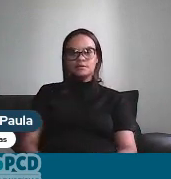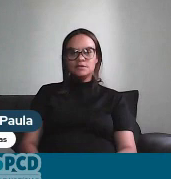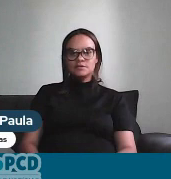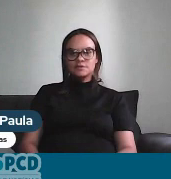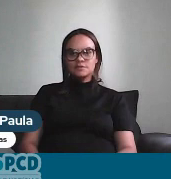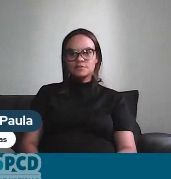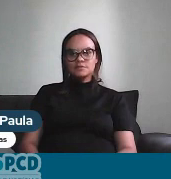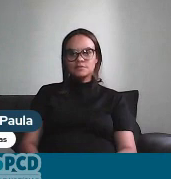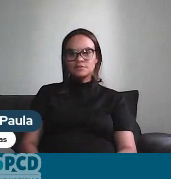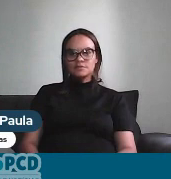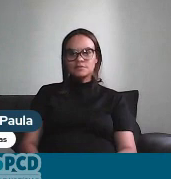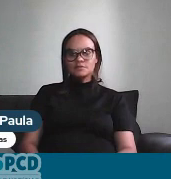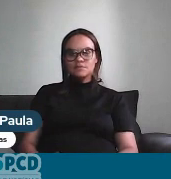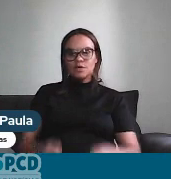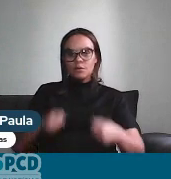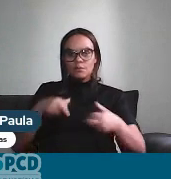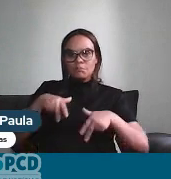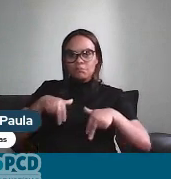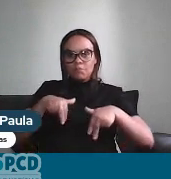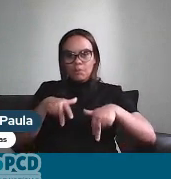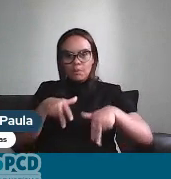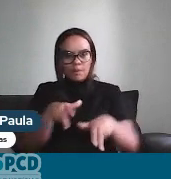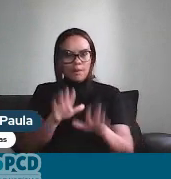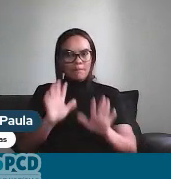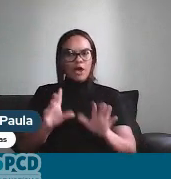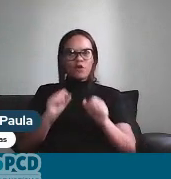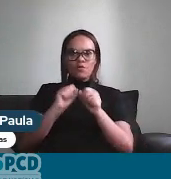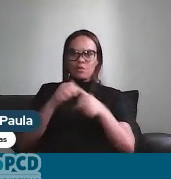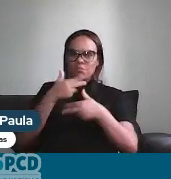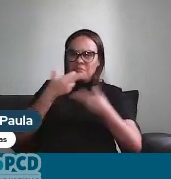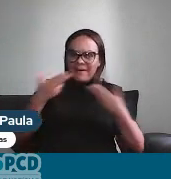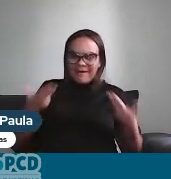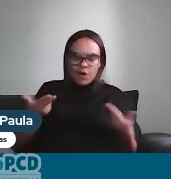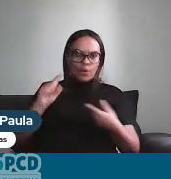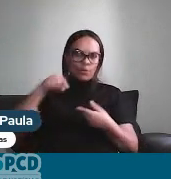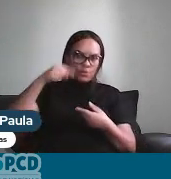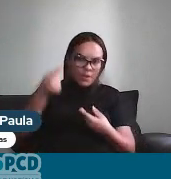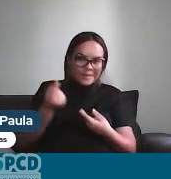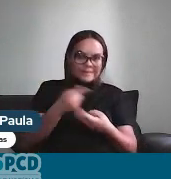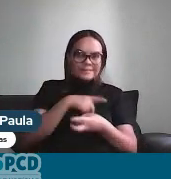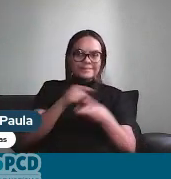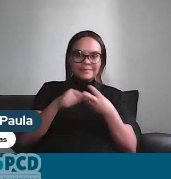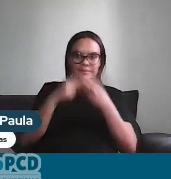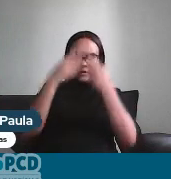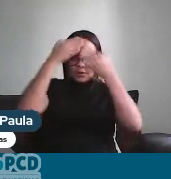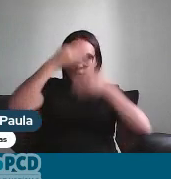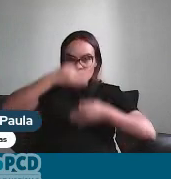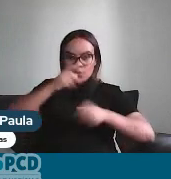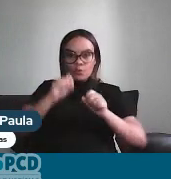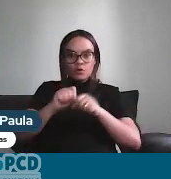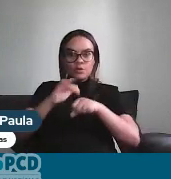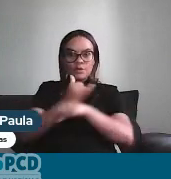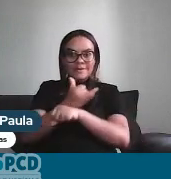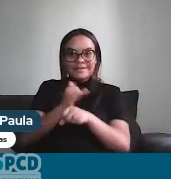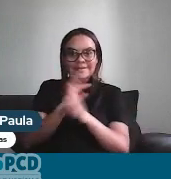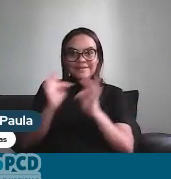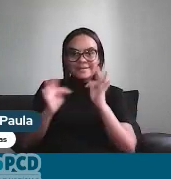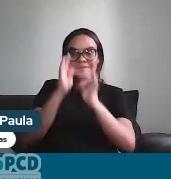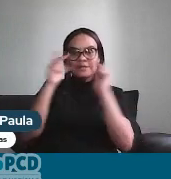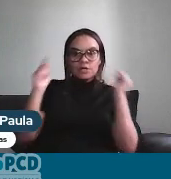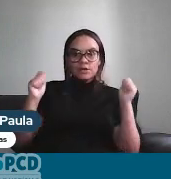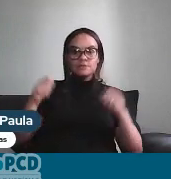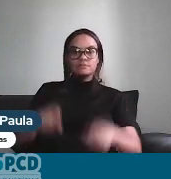Você pode não poder andar, mas você pode fazer muitas outras coisas. Você pode não enxergar, mas com a tecnologia você é